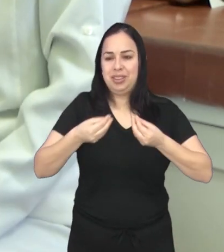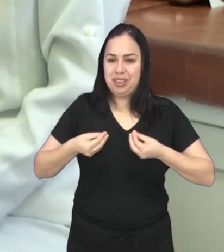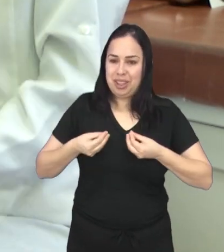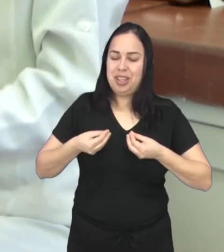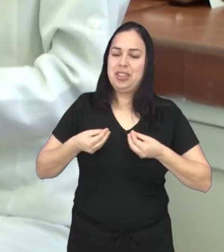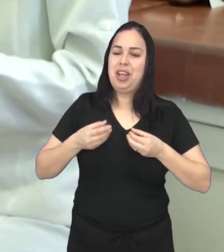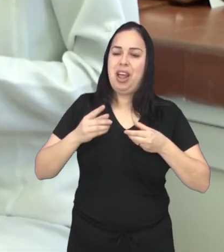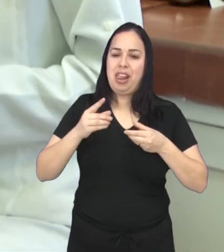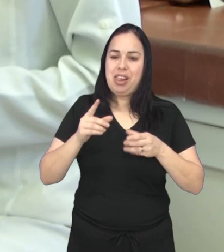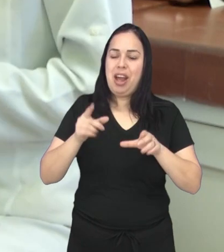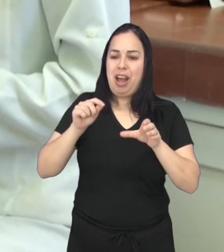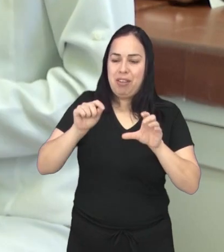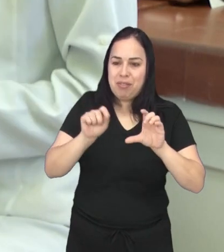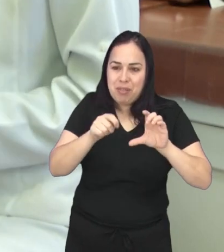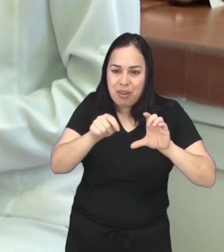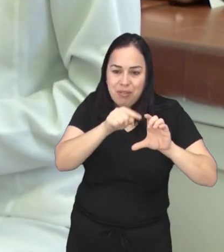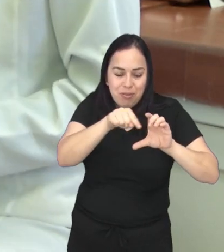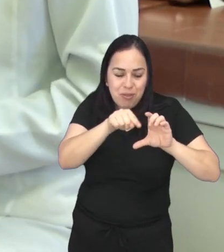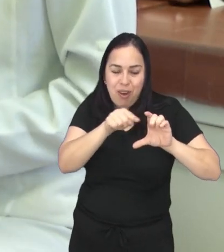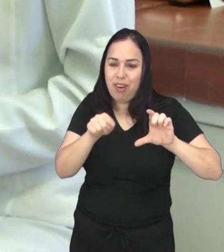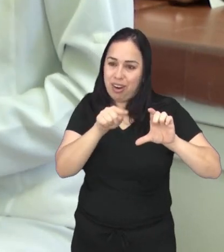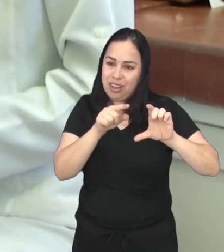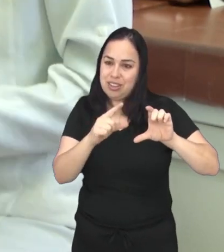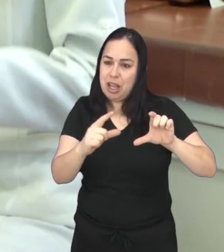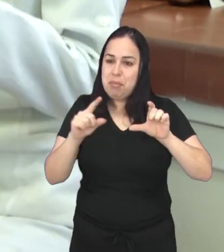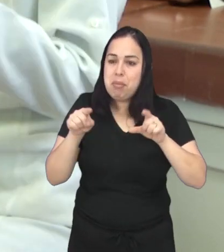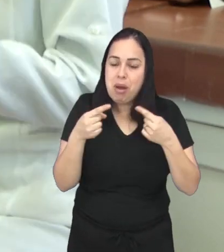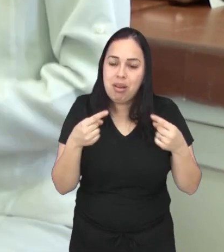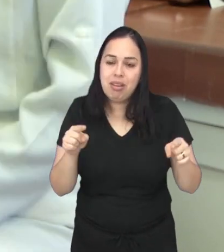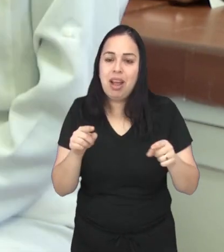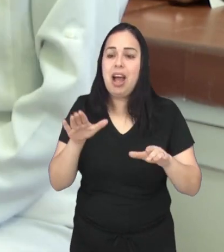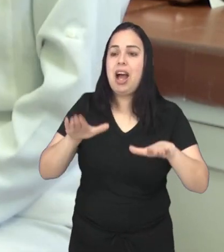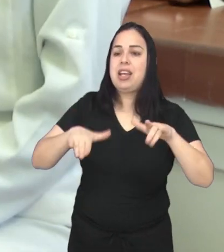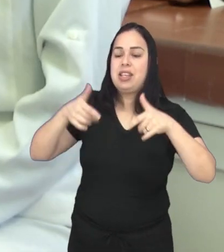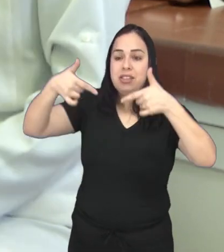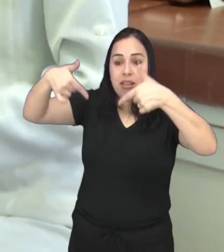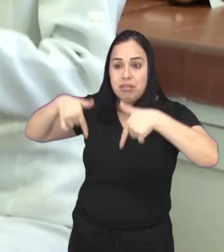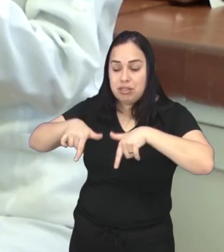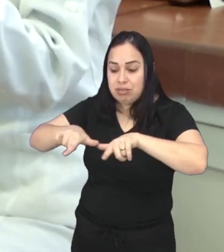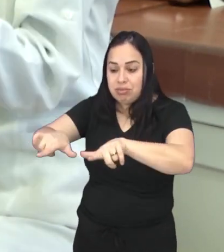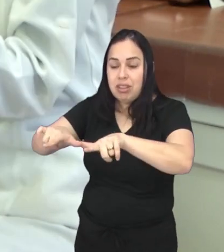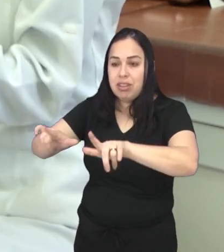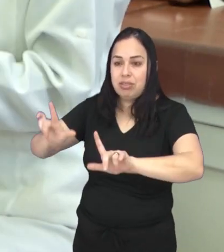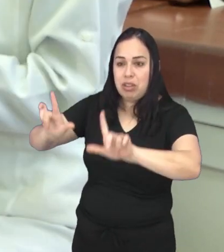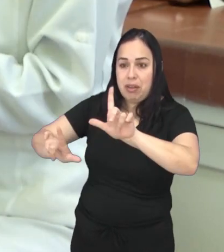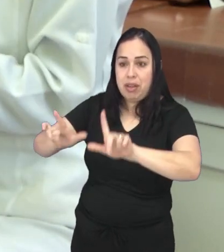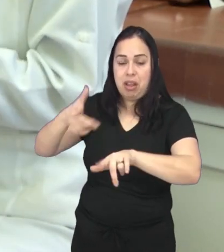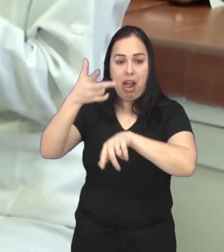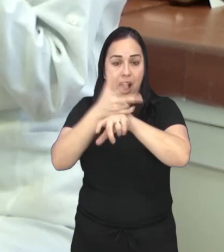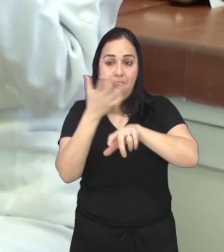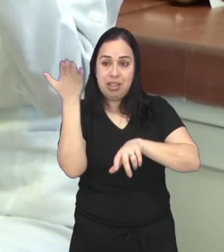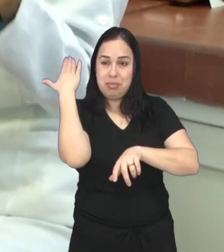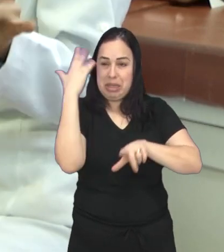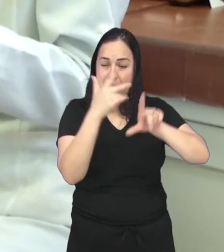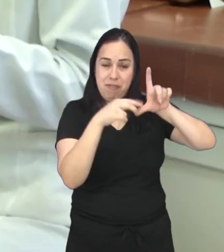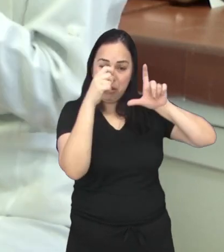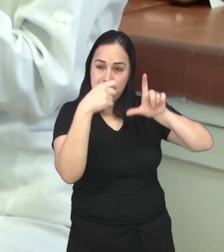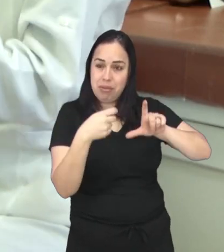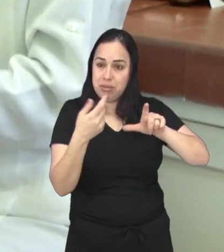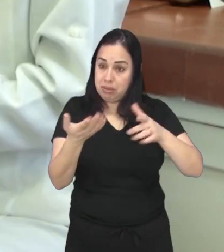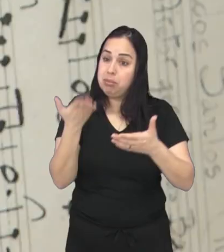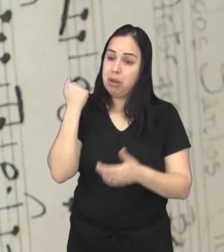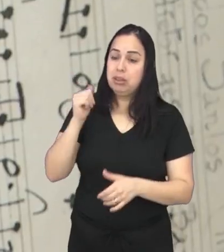gente esse material. Então, traga a sua fitinha cassete, que tem esse registro. Às vezes, VHS, o pessoal